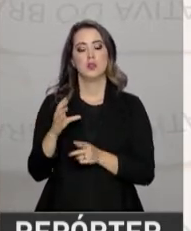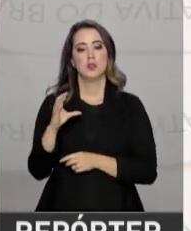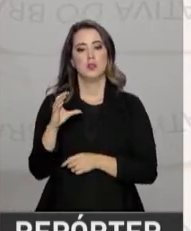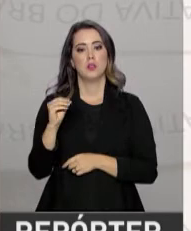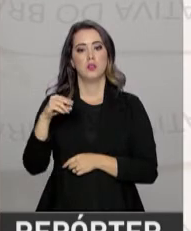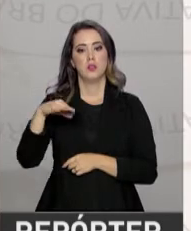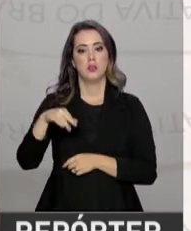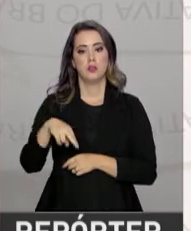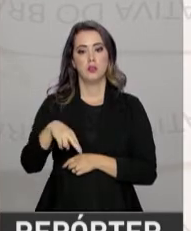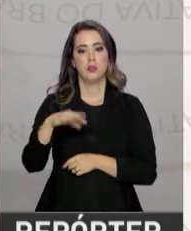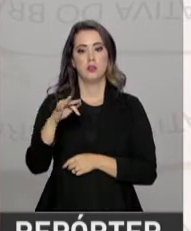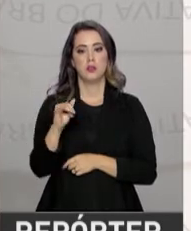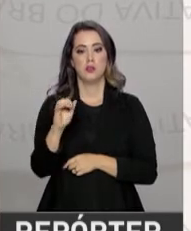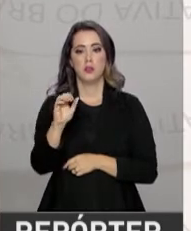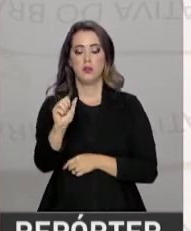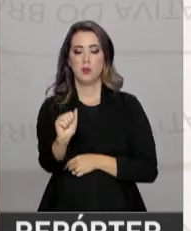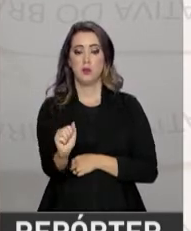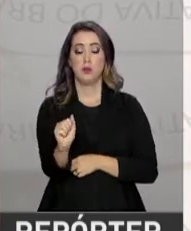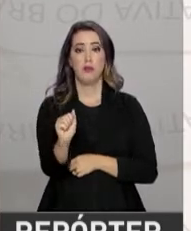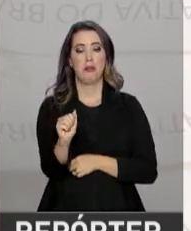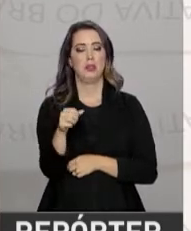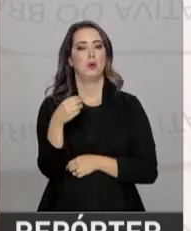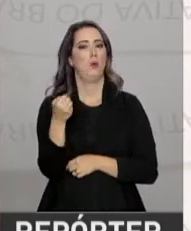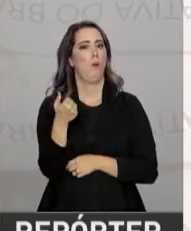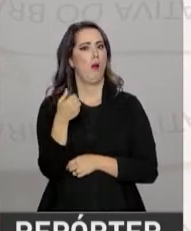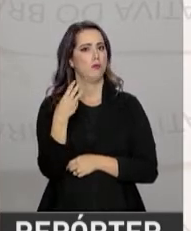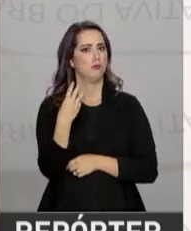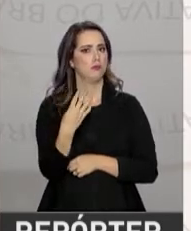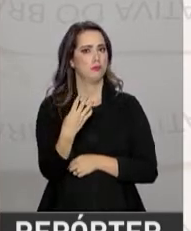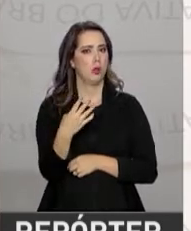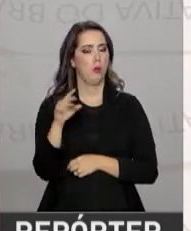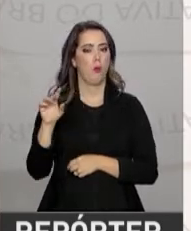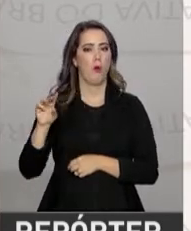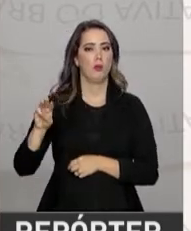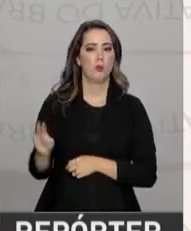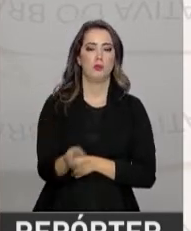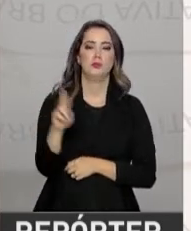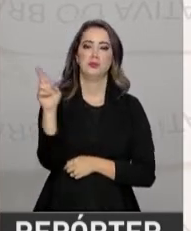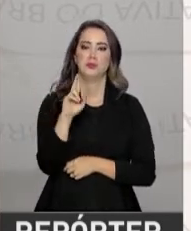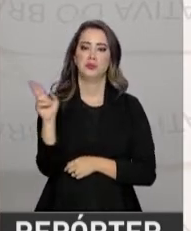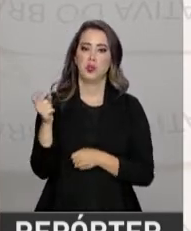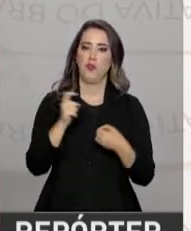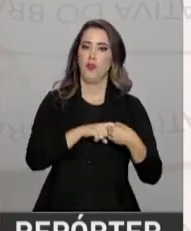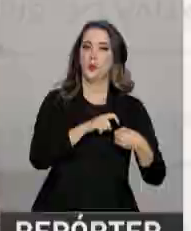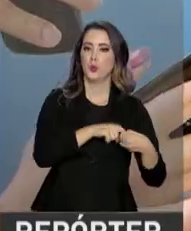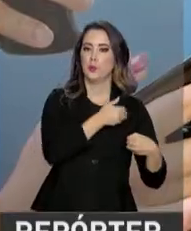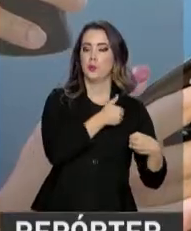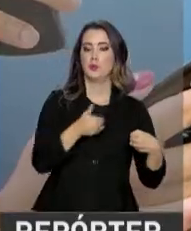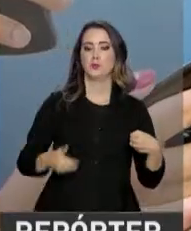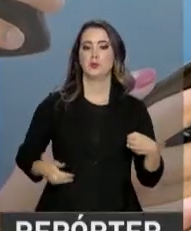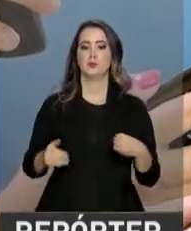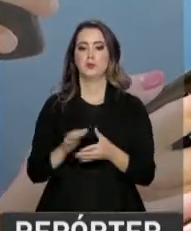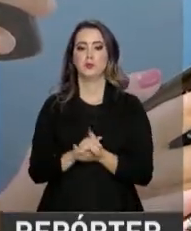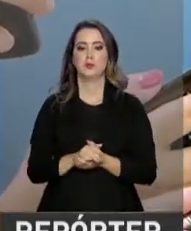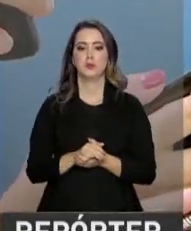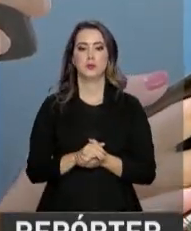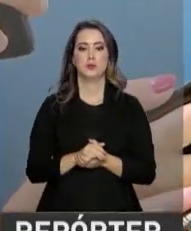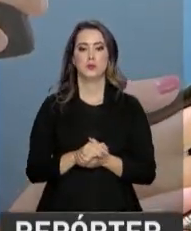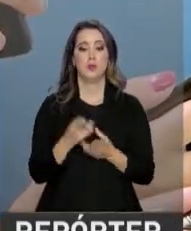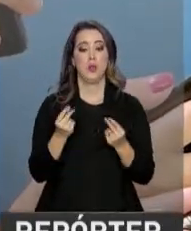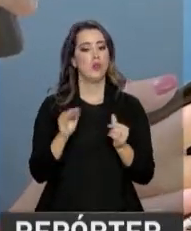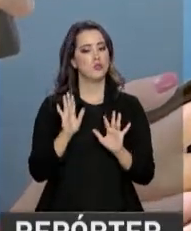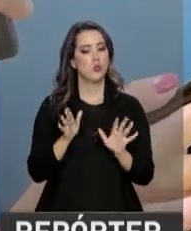conselho federal de engenharia e agronomia com três milhões e oitocentos mil reais esse dinheiro já está em conta judicial